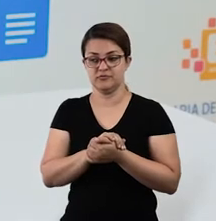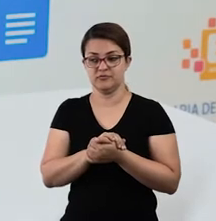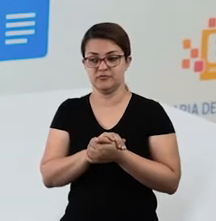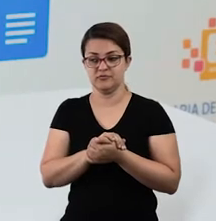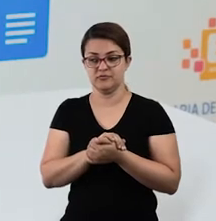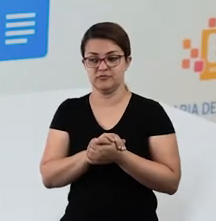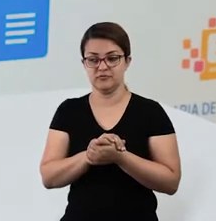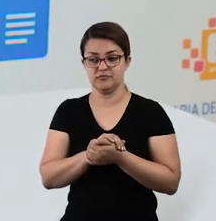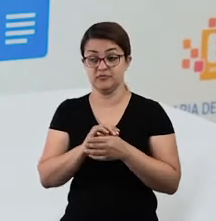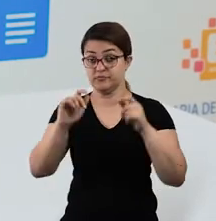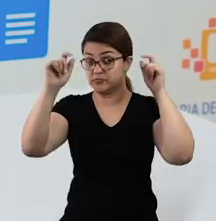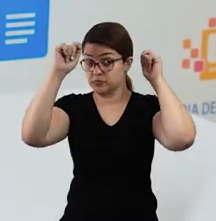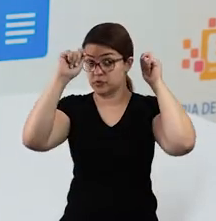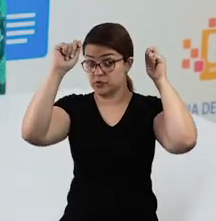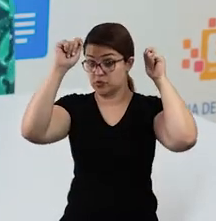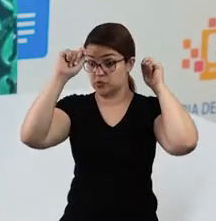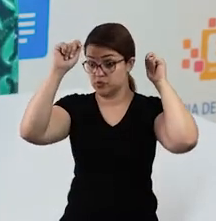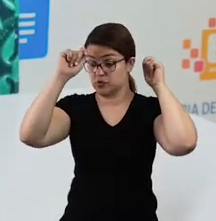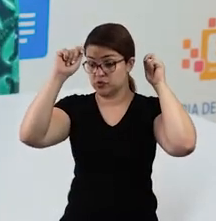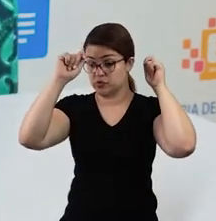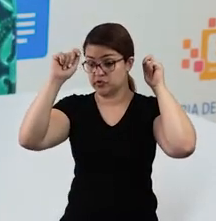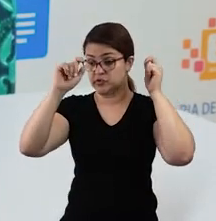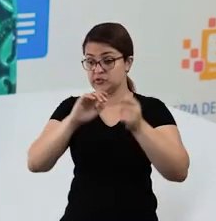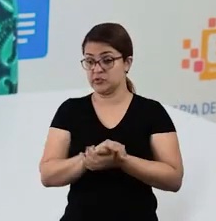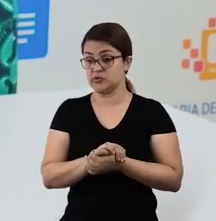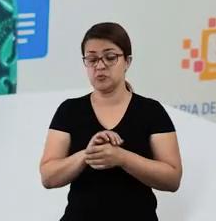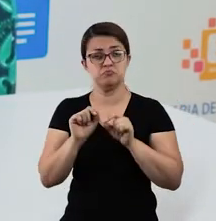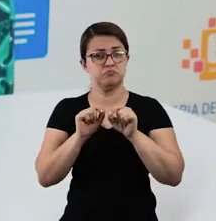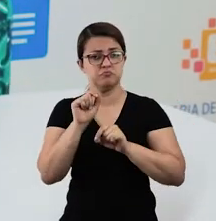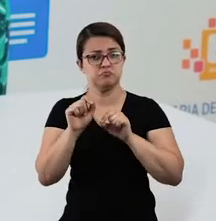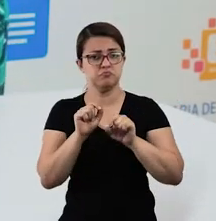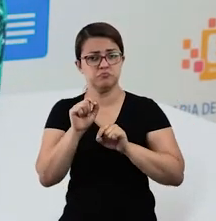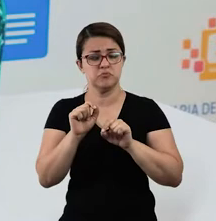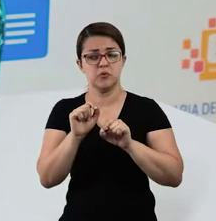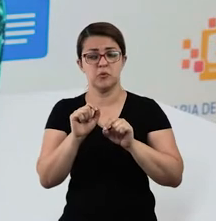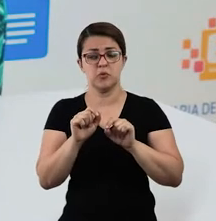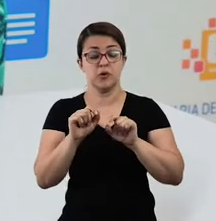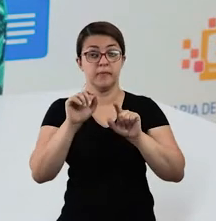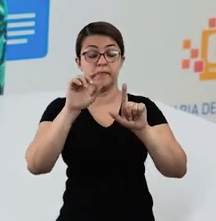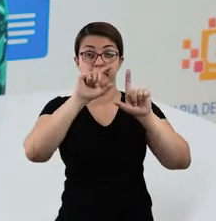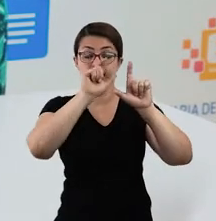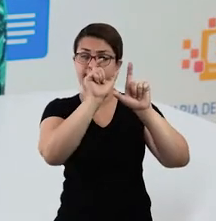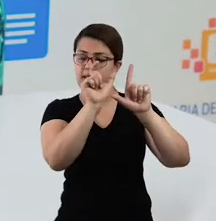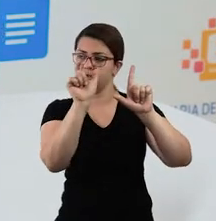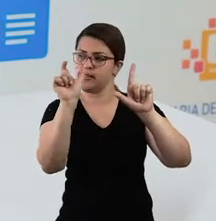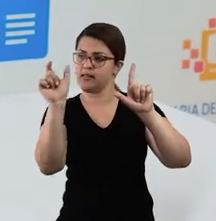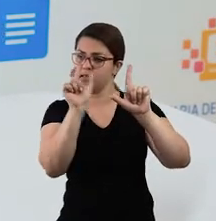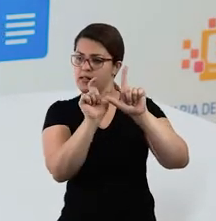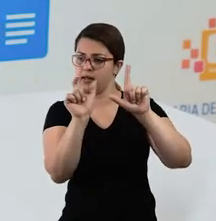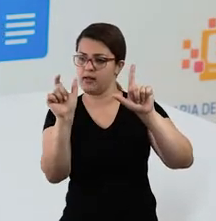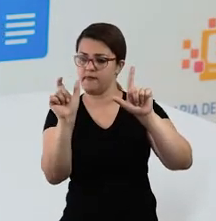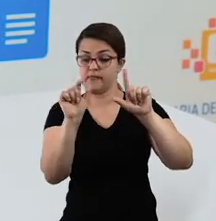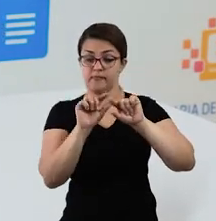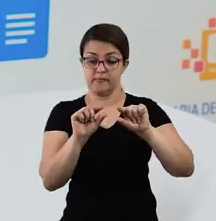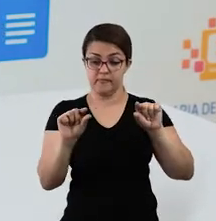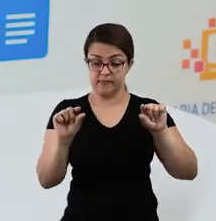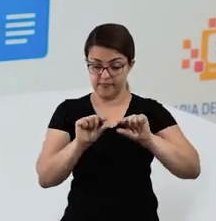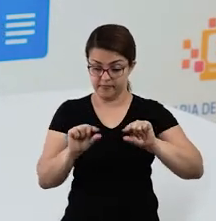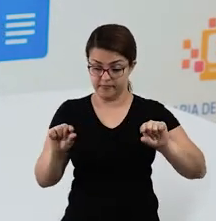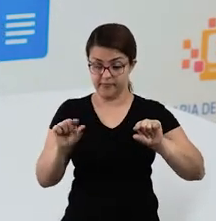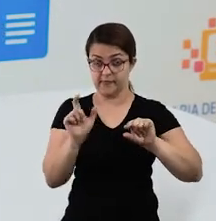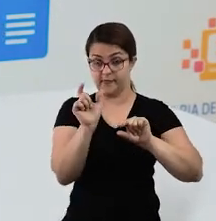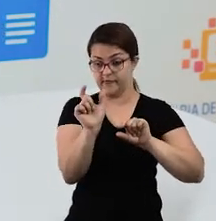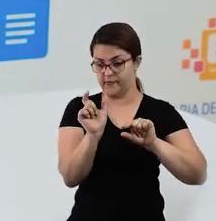ser preenchidos com as palavras que estão aqui nessa tabela. Só que você não vai usar todas as palavras, pessoa e